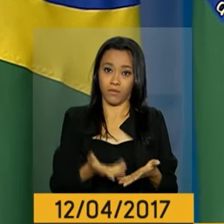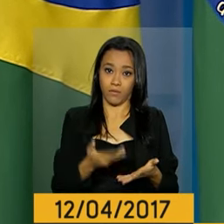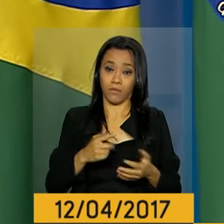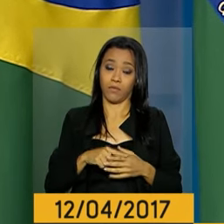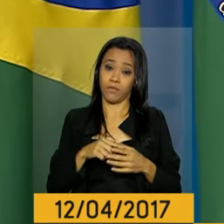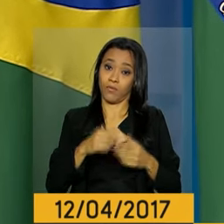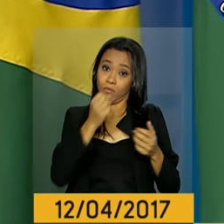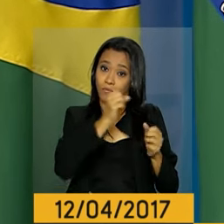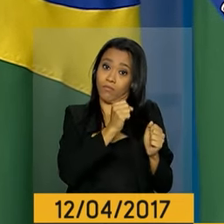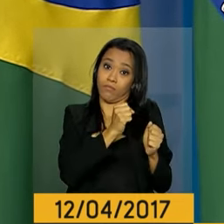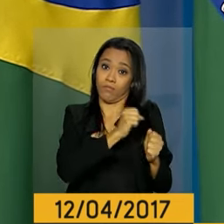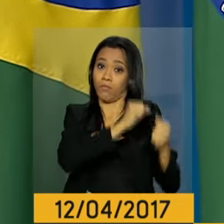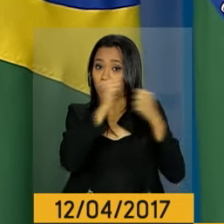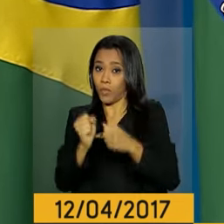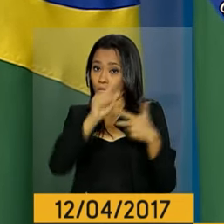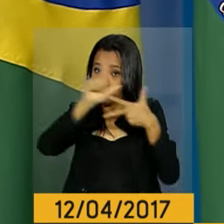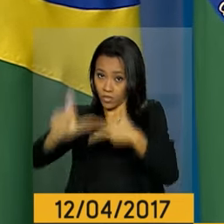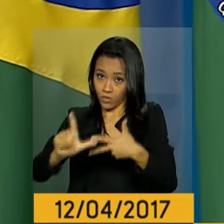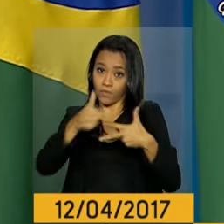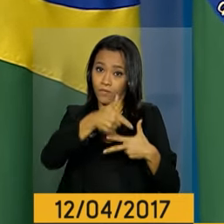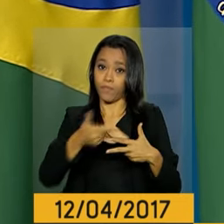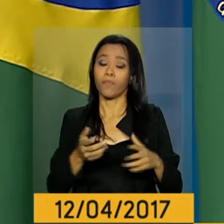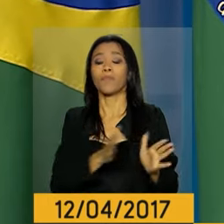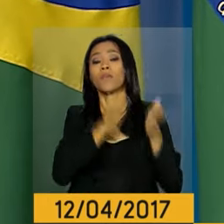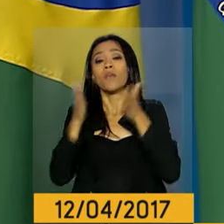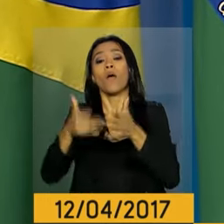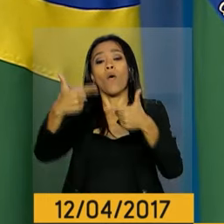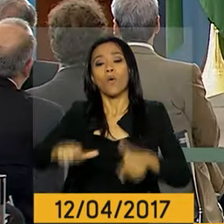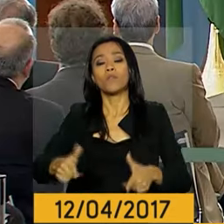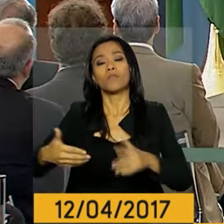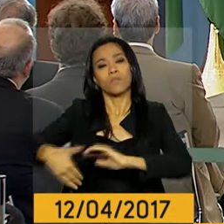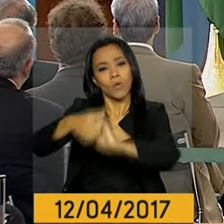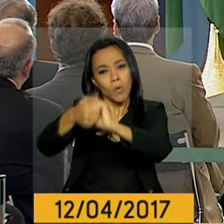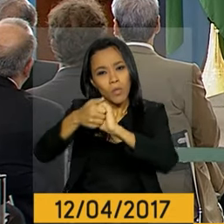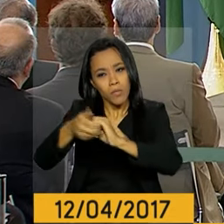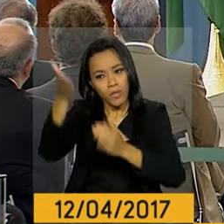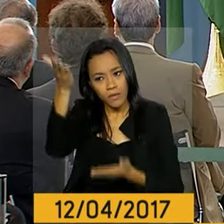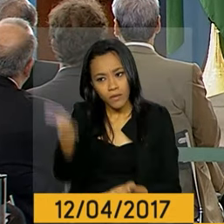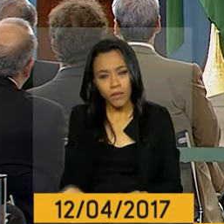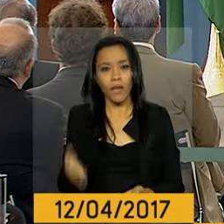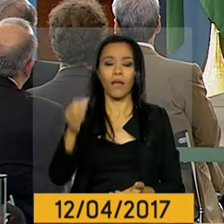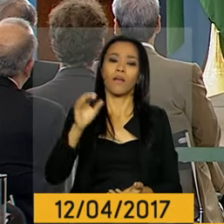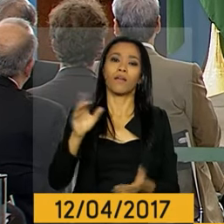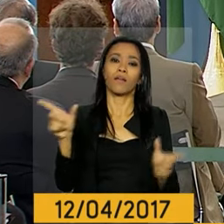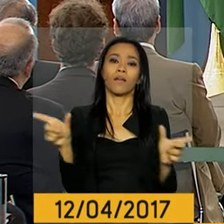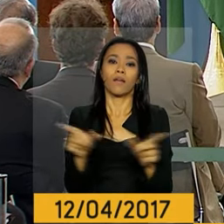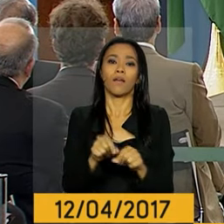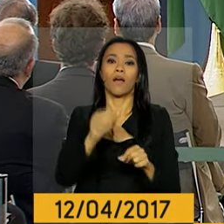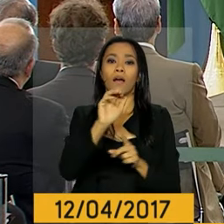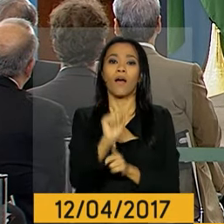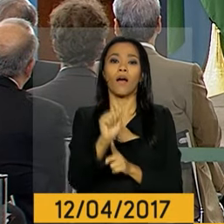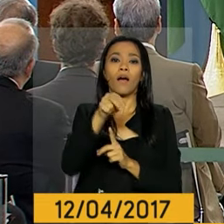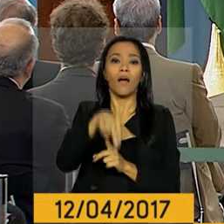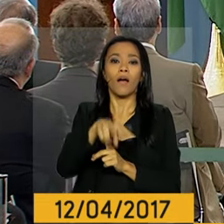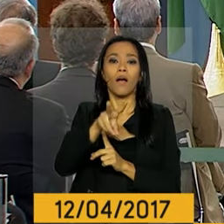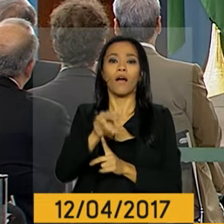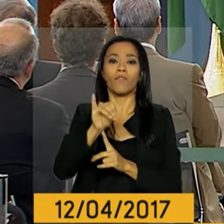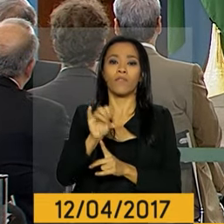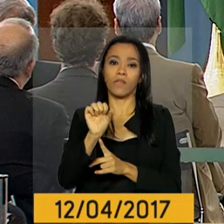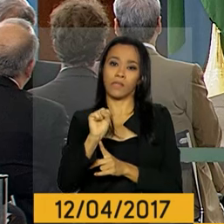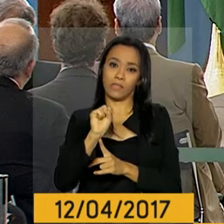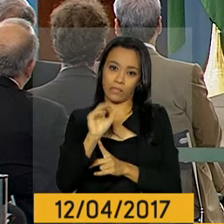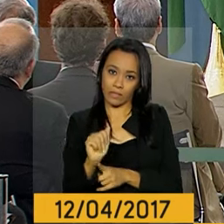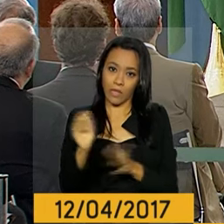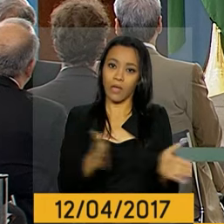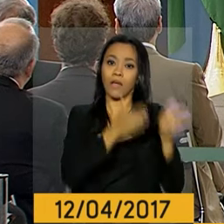neste momento é cumprimentar mais uma vez a Anvisa eh cumprimentar o NPI eh cumprimentá-lo por meio do Ministro Marcos